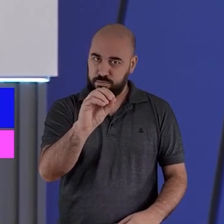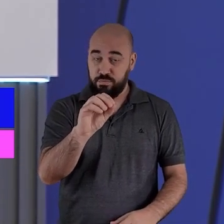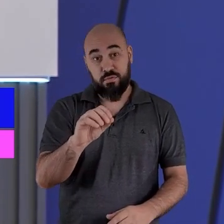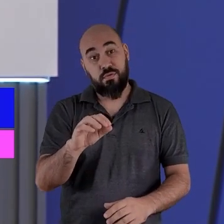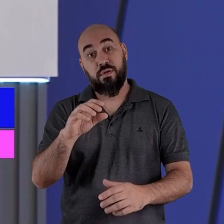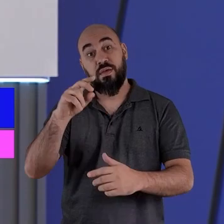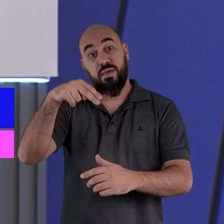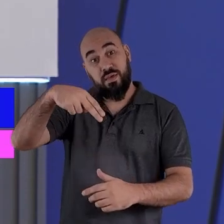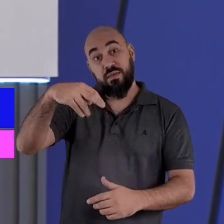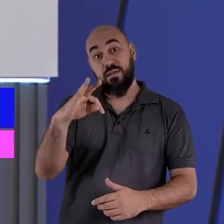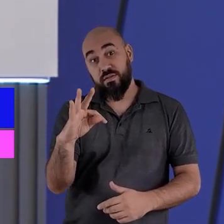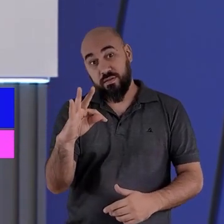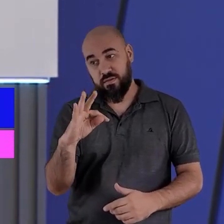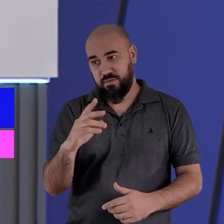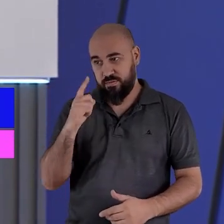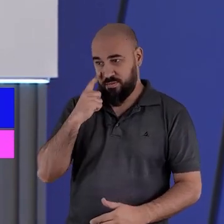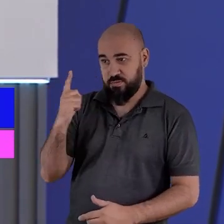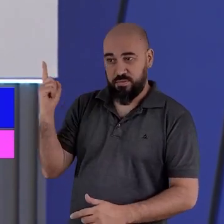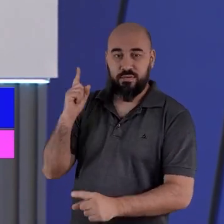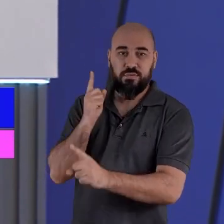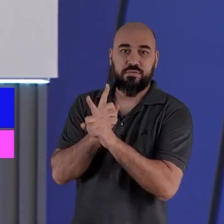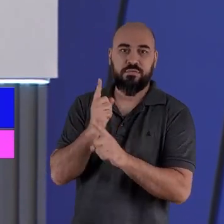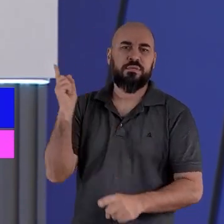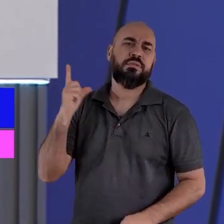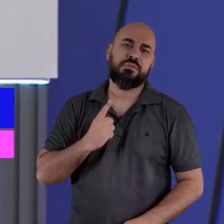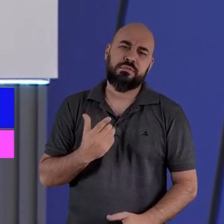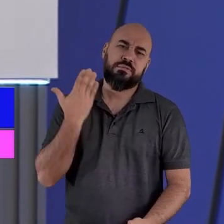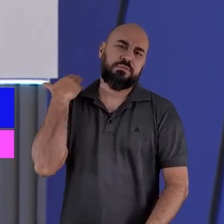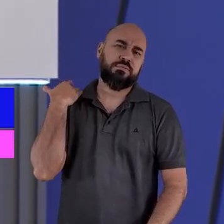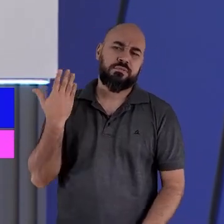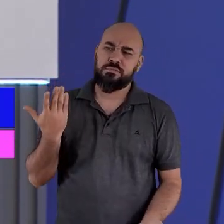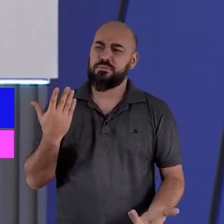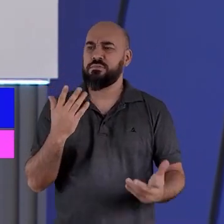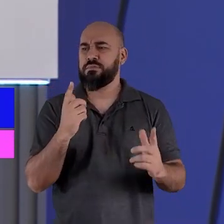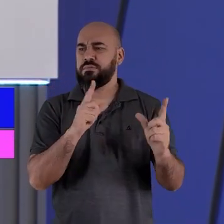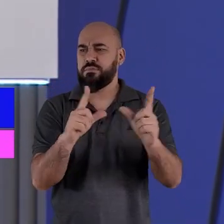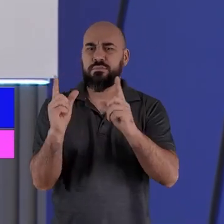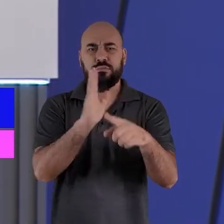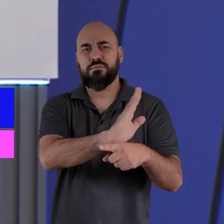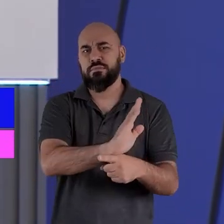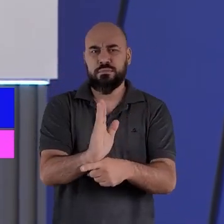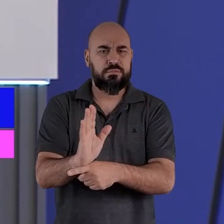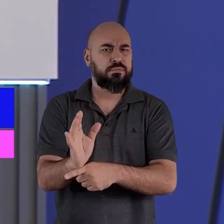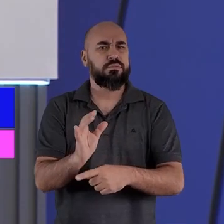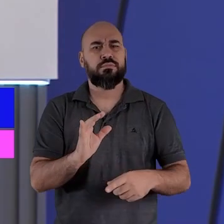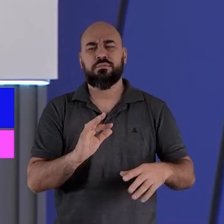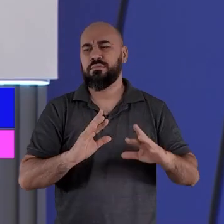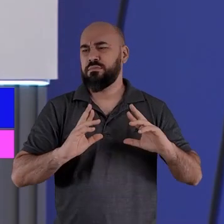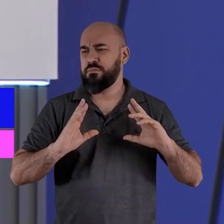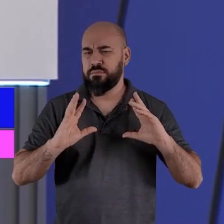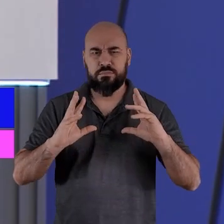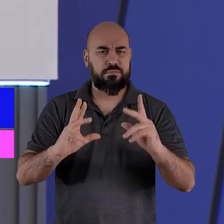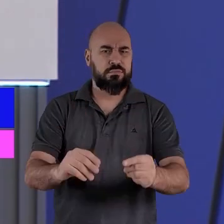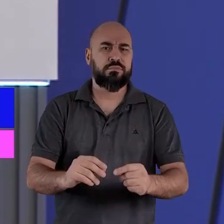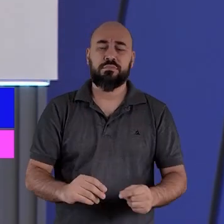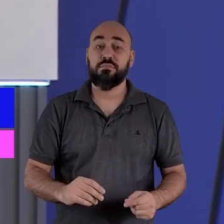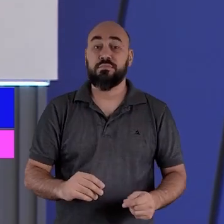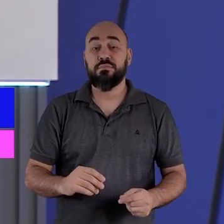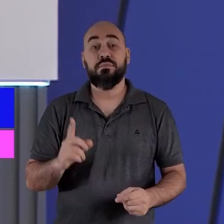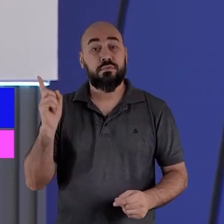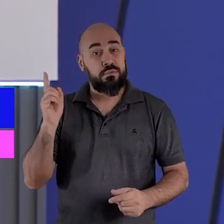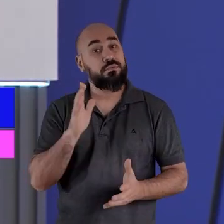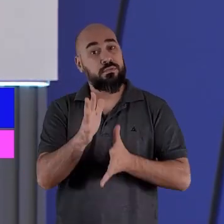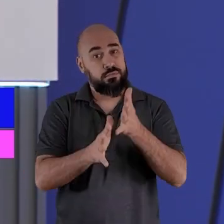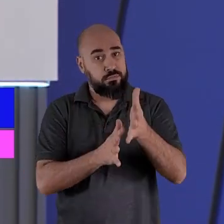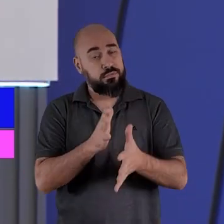os nossos programas, a Arena do Futuro, temporada 2022, temporada 2023, livro de Daniel, e